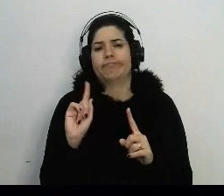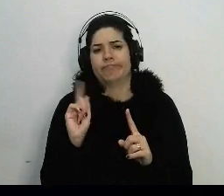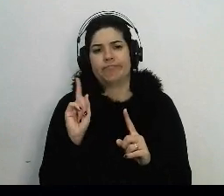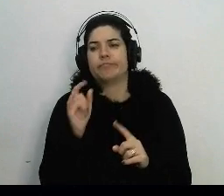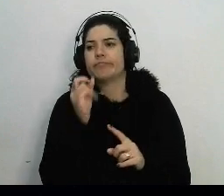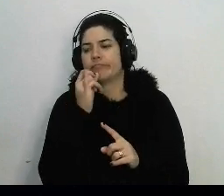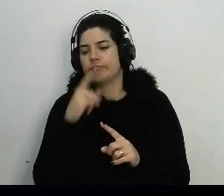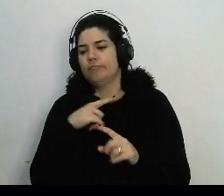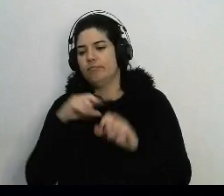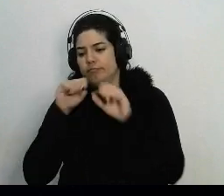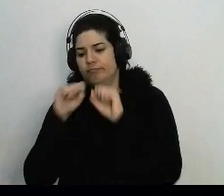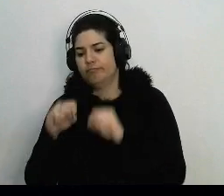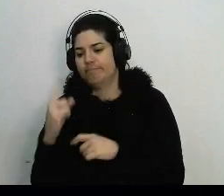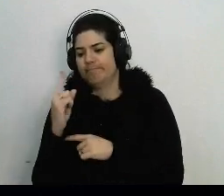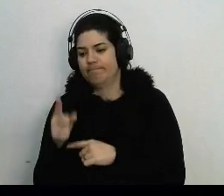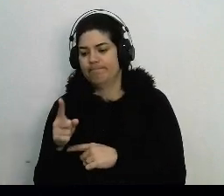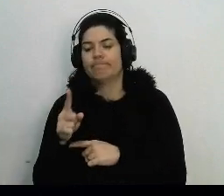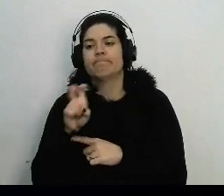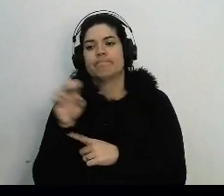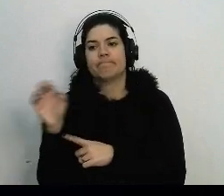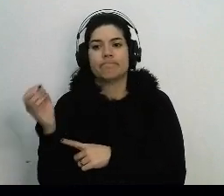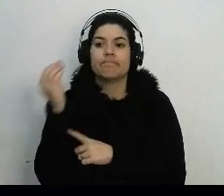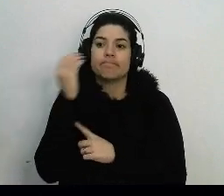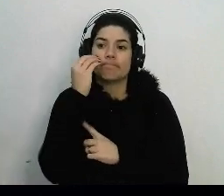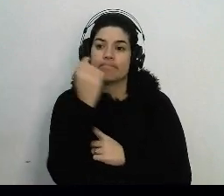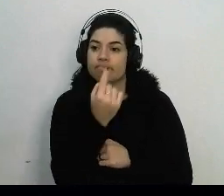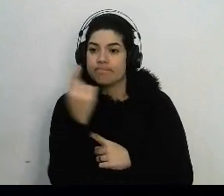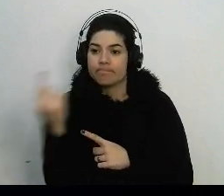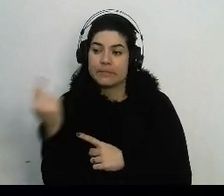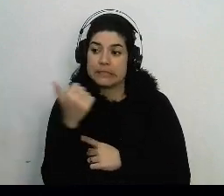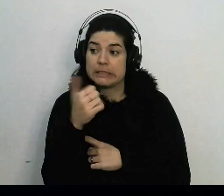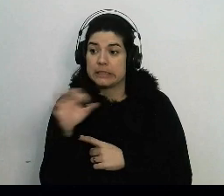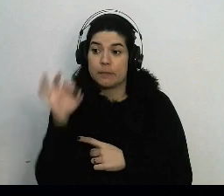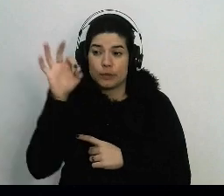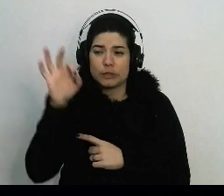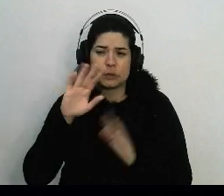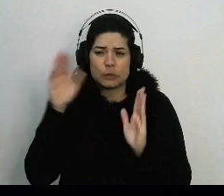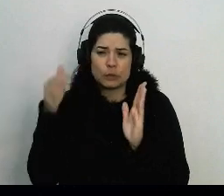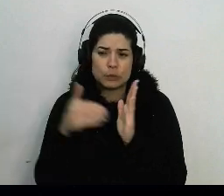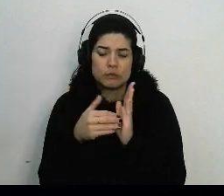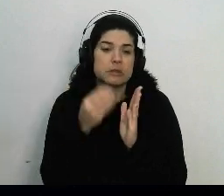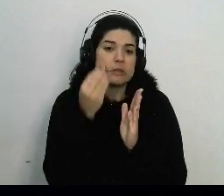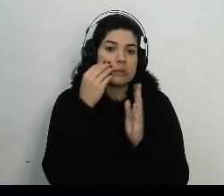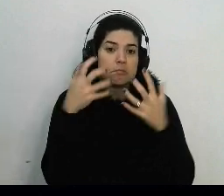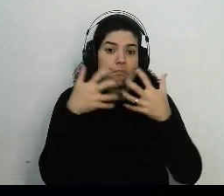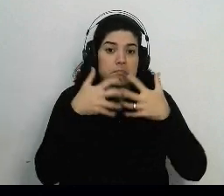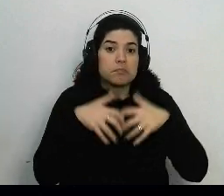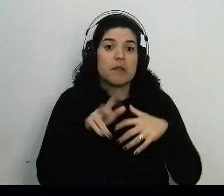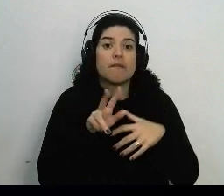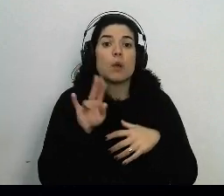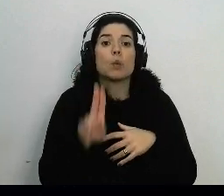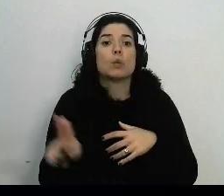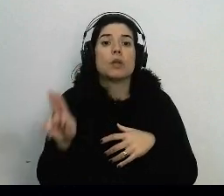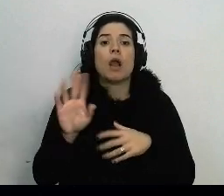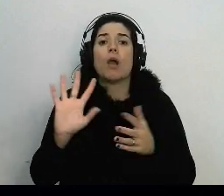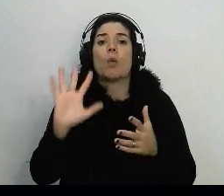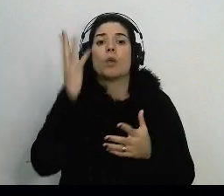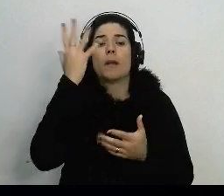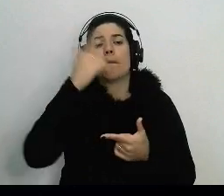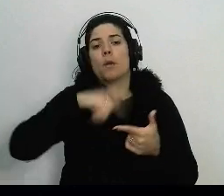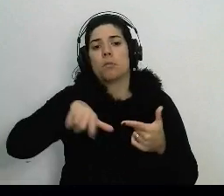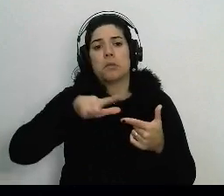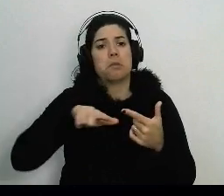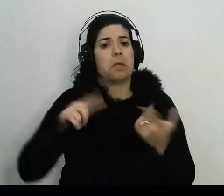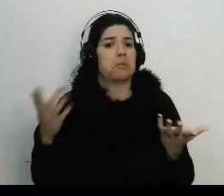tem 1.500 testes unitários e 100% de cobertura. Bacana. Bota produção, o usuário vai usar, tem problema. Não serviu para nada aqueles 1.500